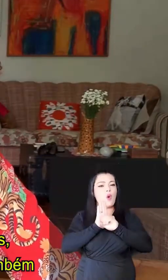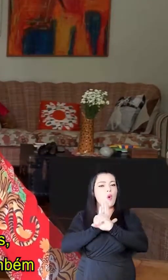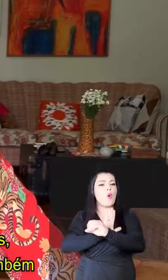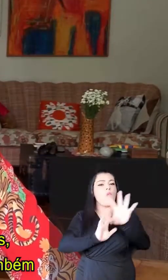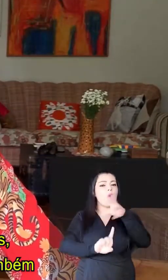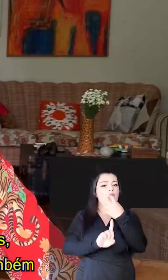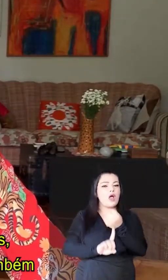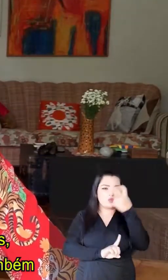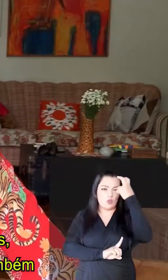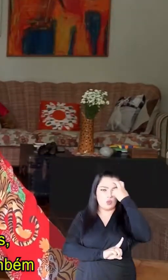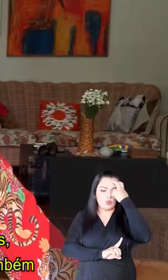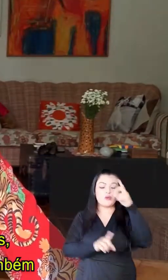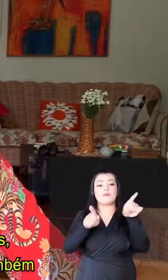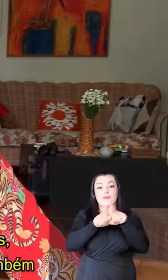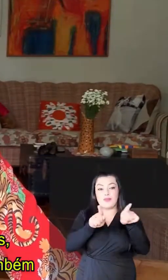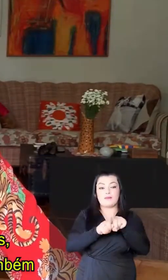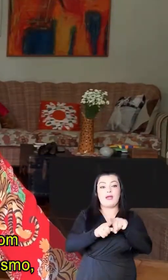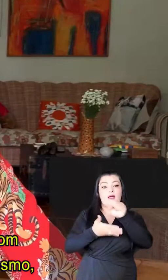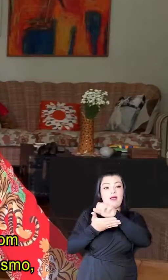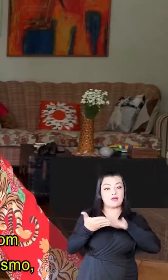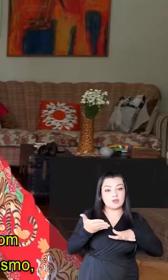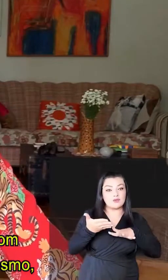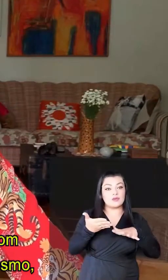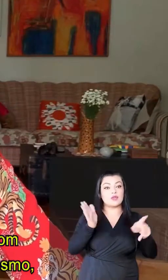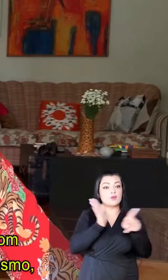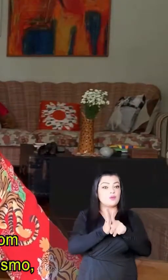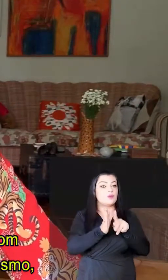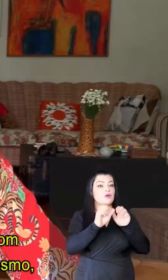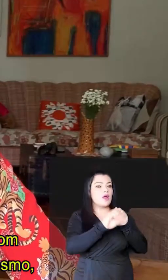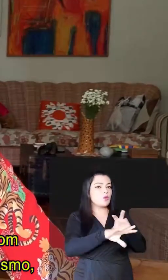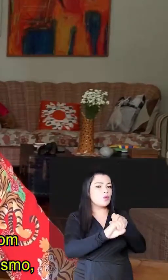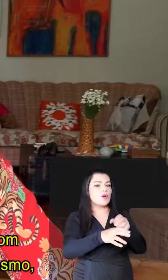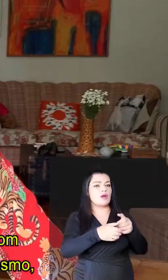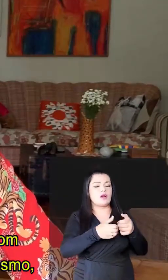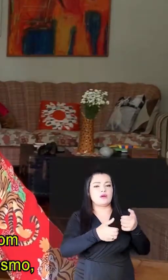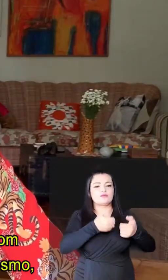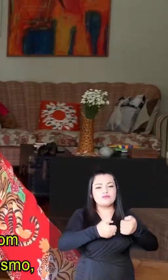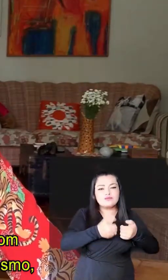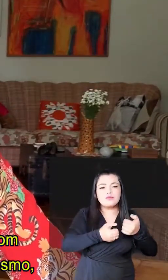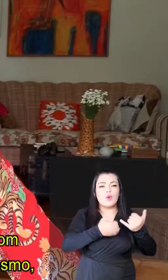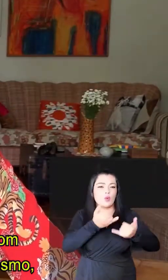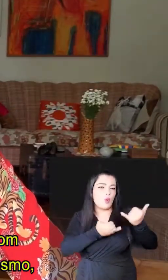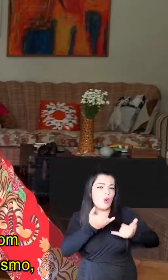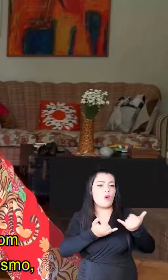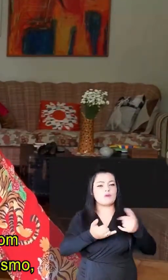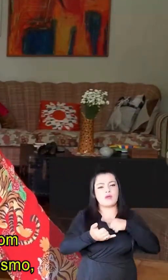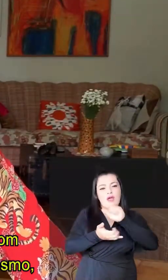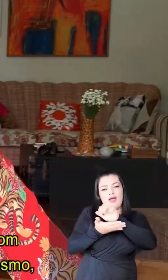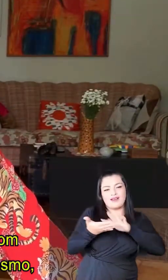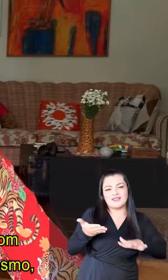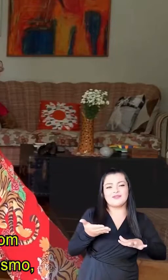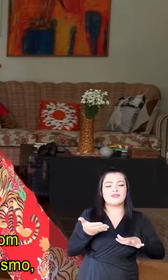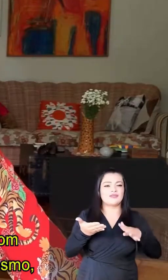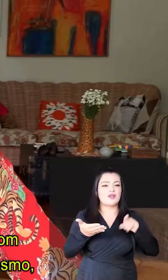Atividades, a gente criou um site novo nesse momento também, que é o site Educar, com jogos educativos, com atividades educativas